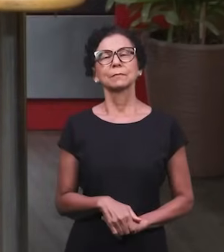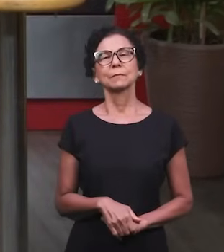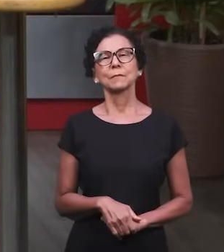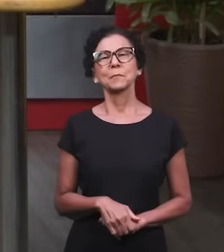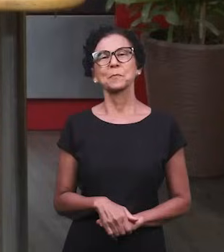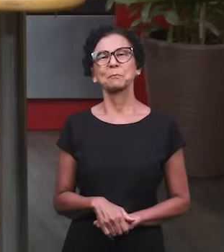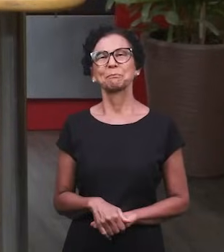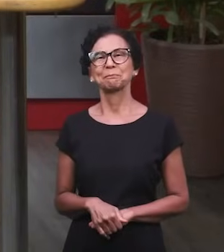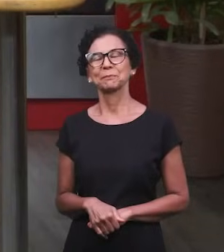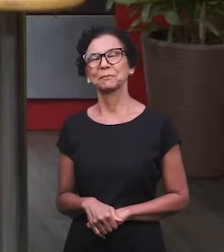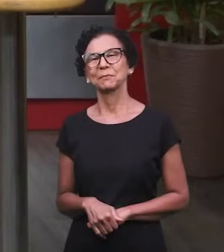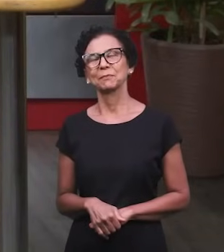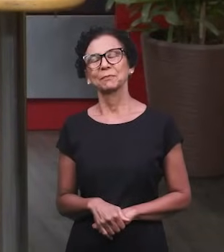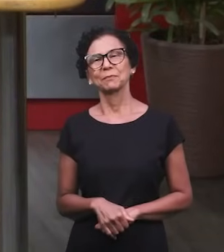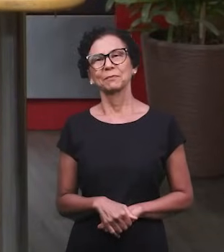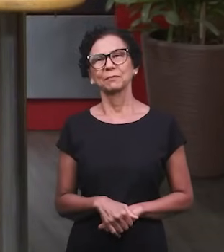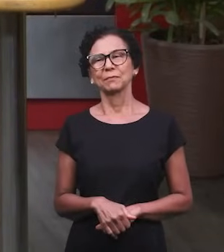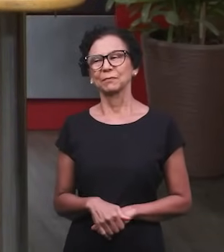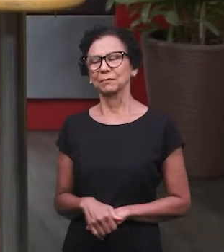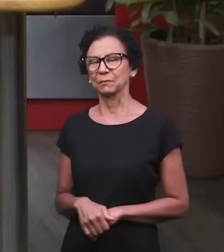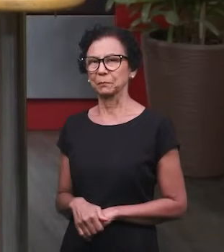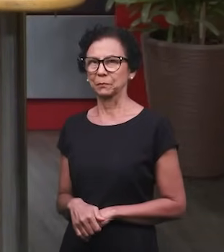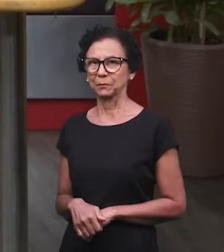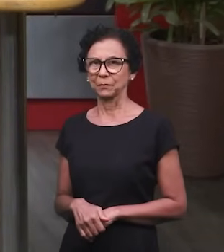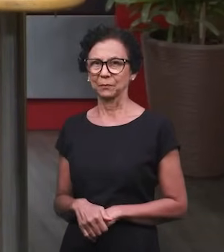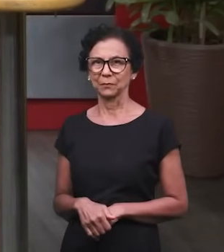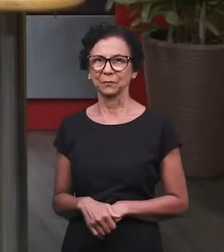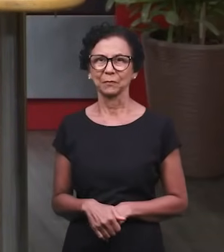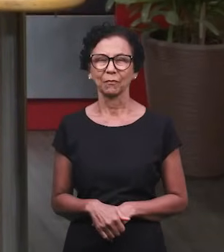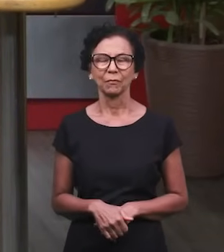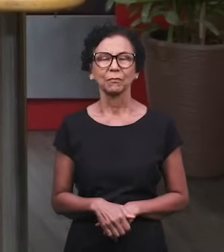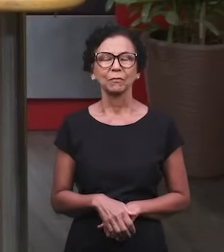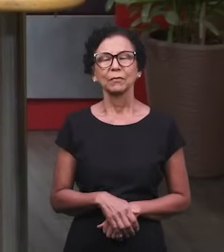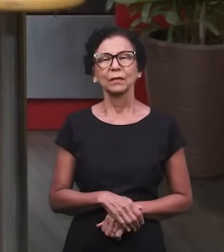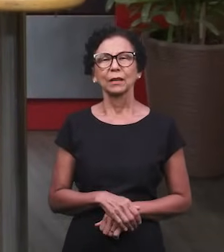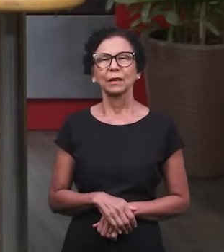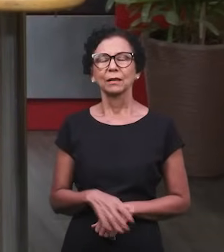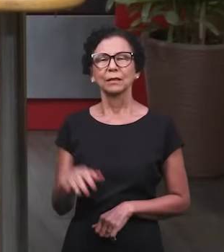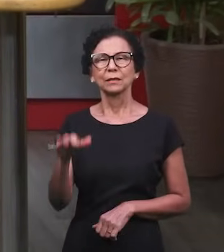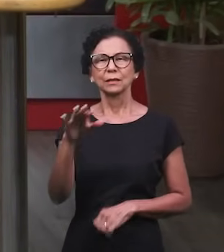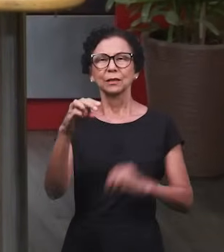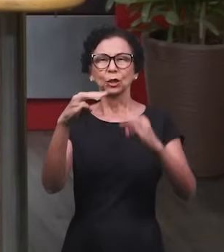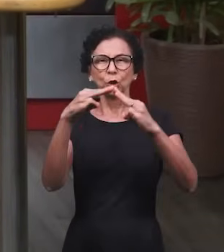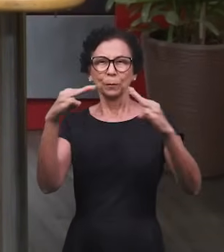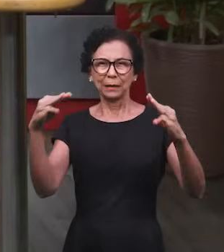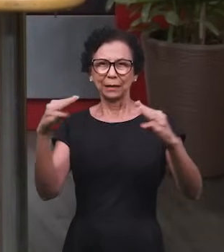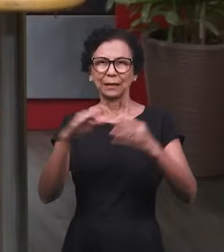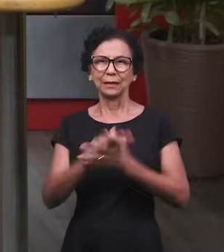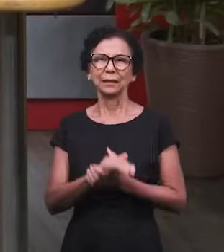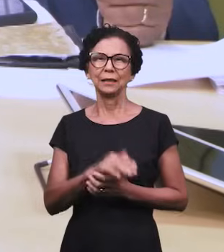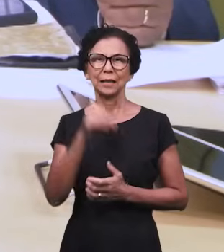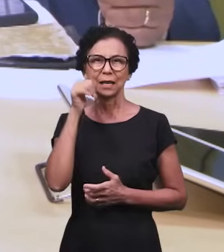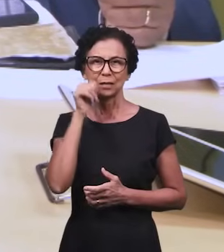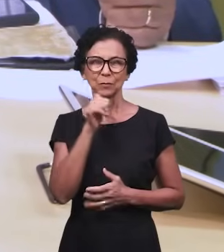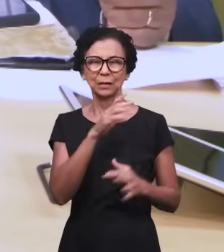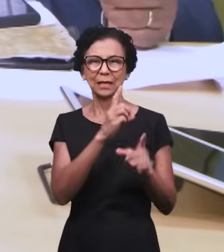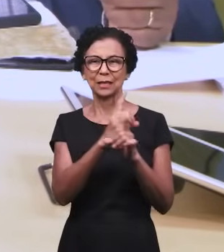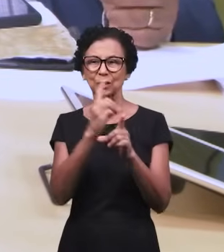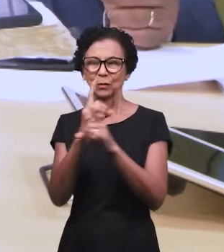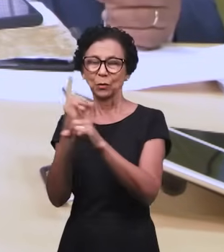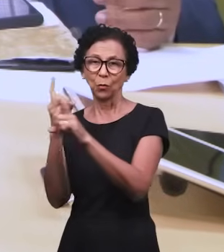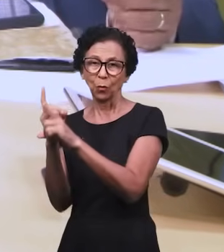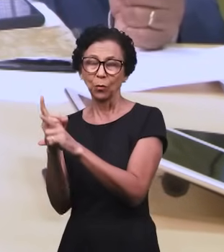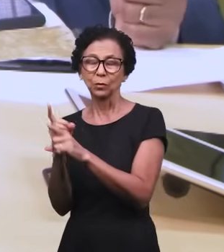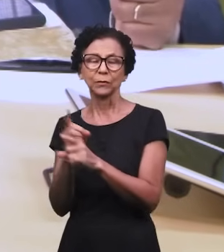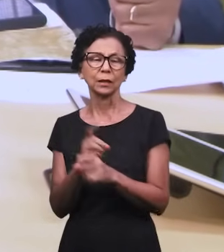eh eu sempre falo o seguinte por exemplo sempre encontro com muitas irmã Man aí pastor aquela palavra sou sobre perdão aquela me ajudou muito